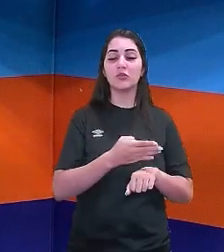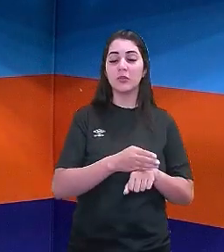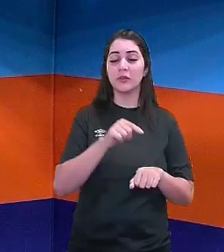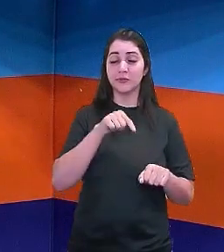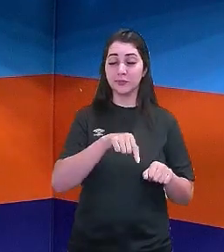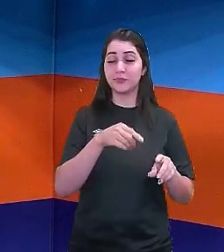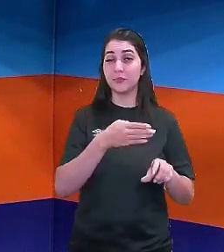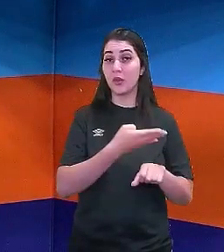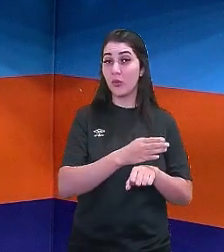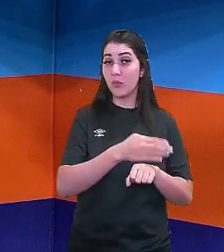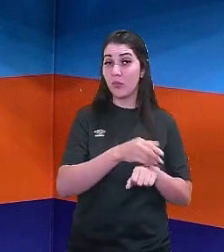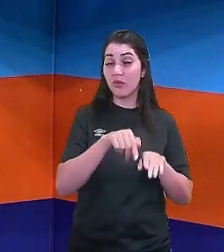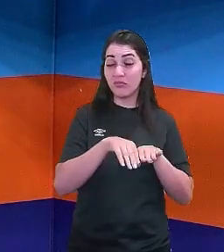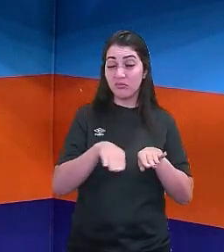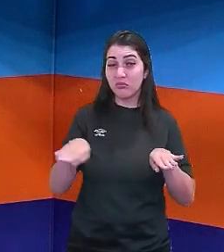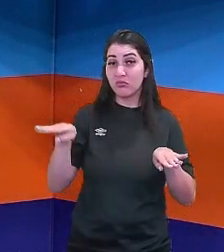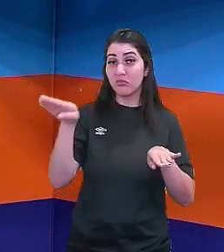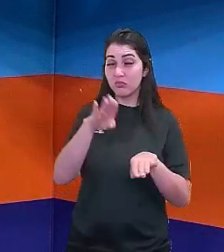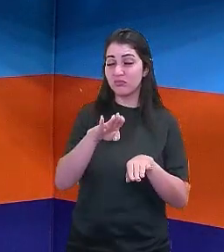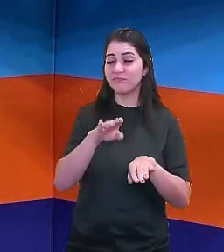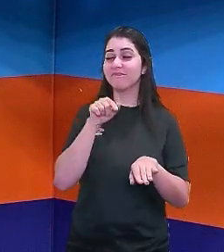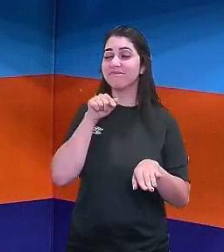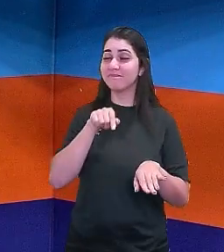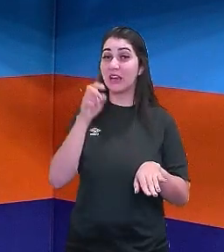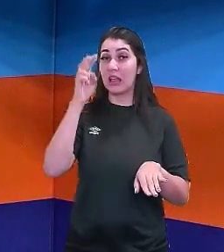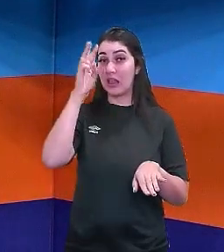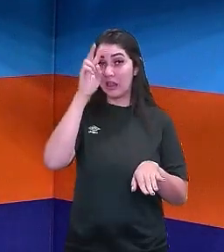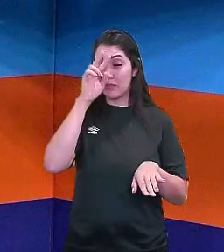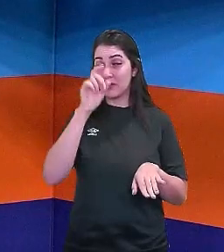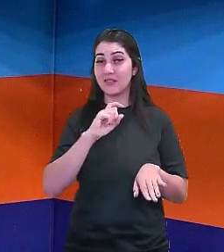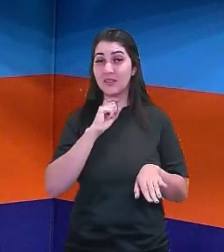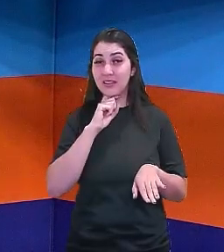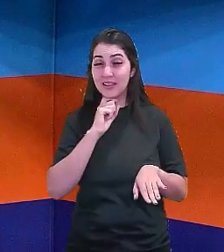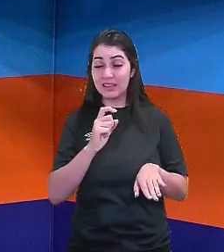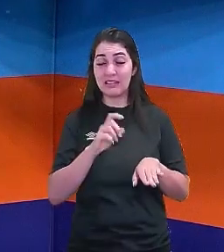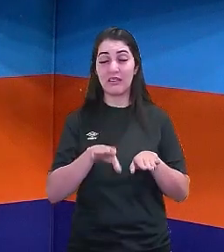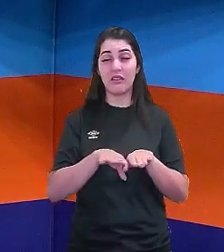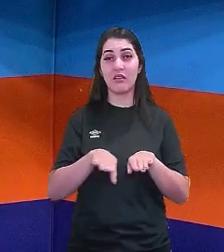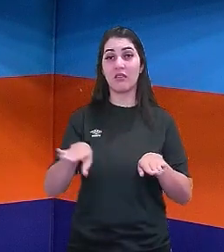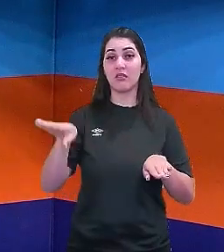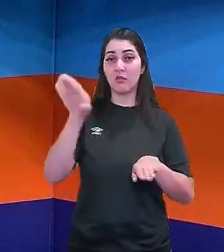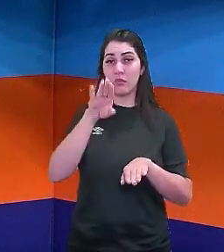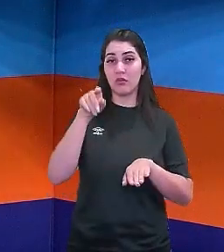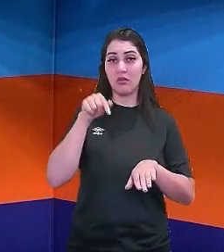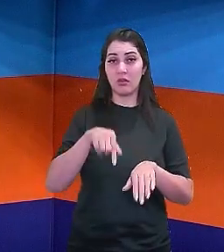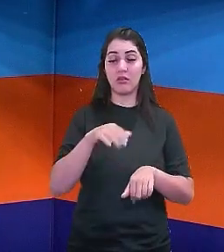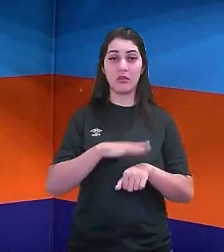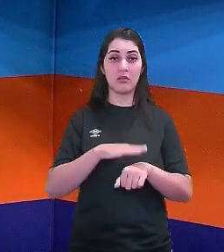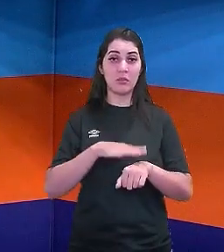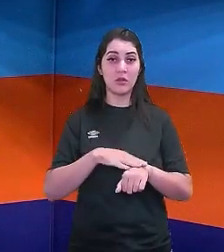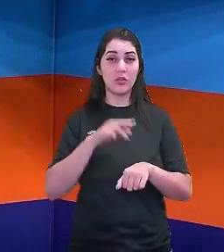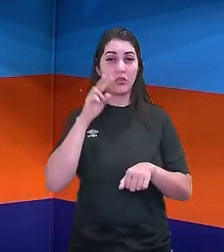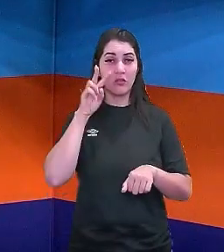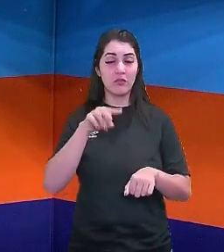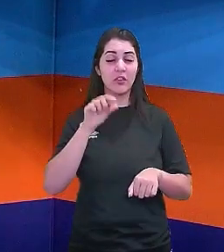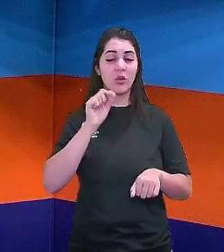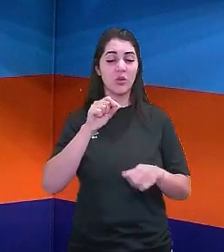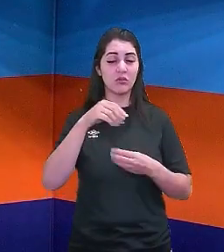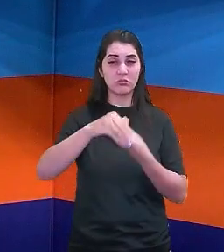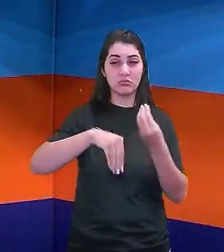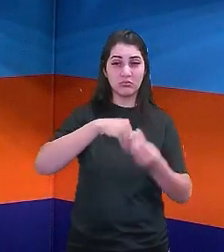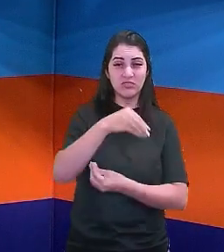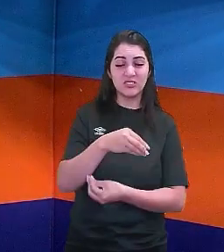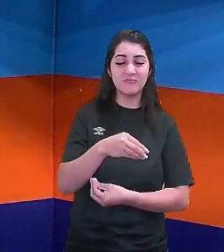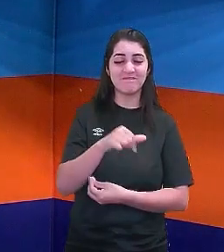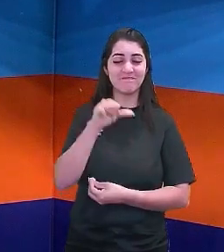Os superiores, a raça superior. Lembrando que ninguém é superior. Até esse momento, via-se miscigenação com os olhos